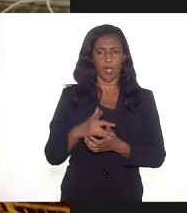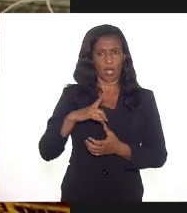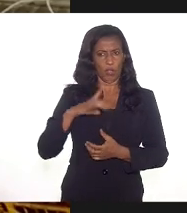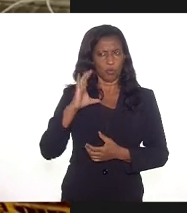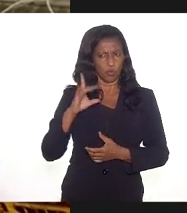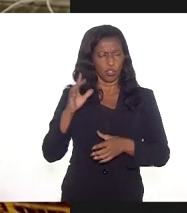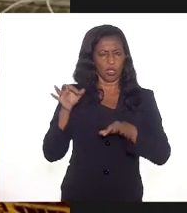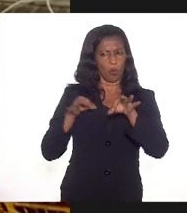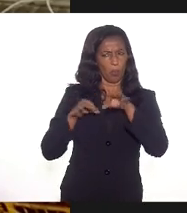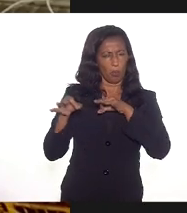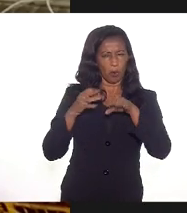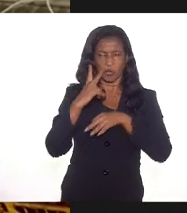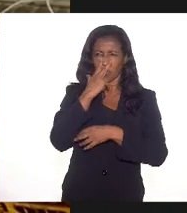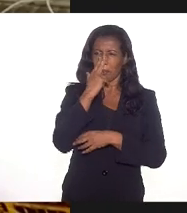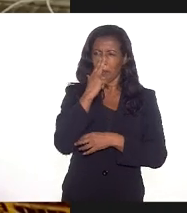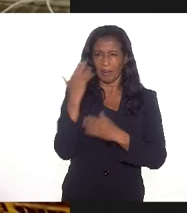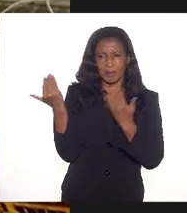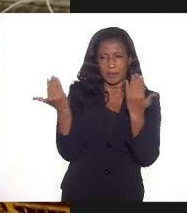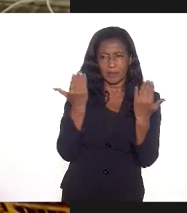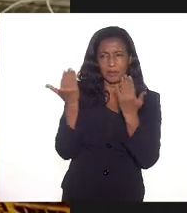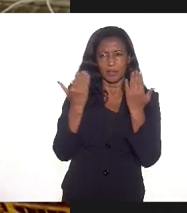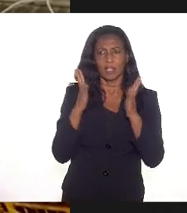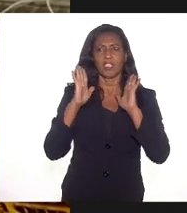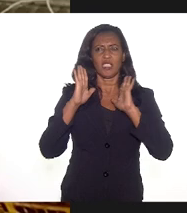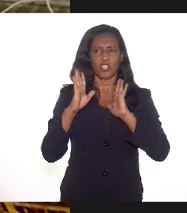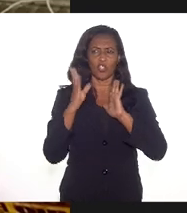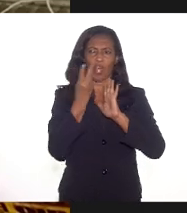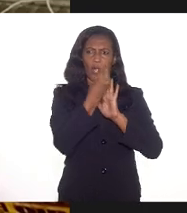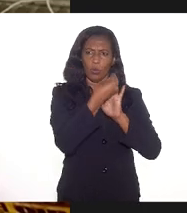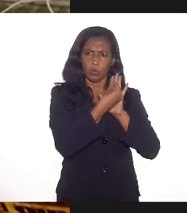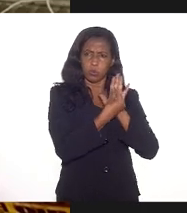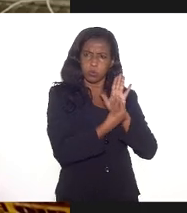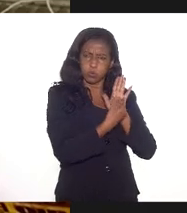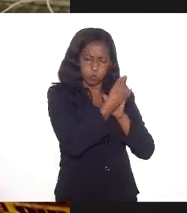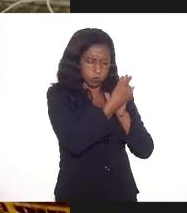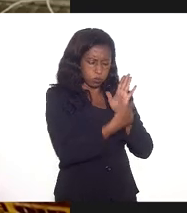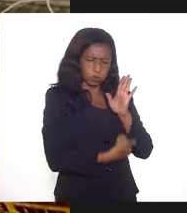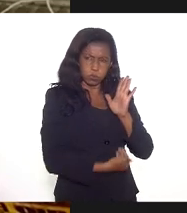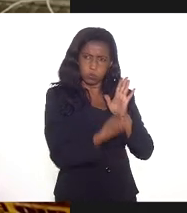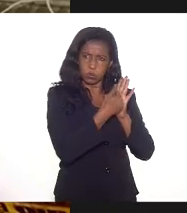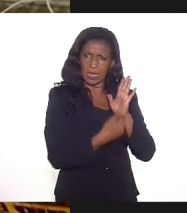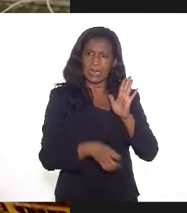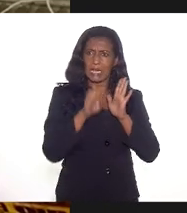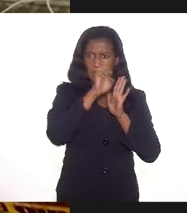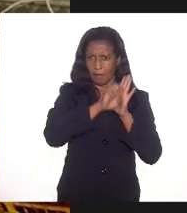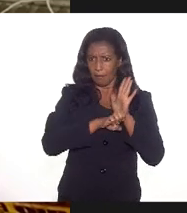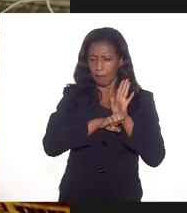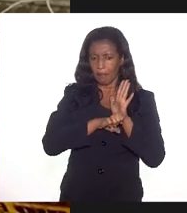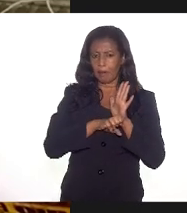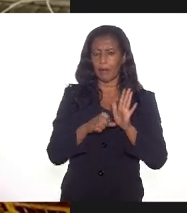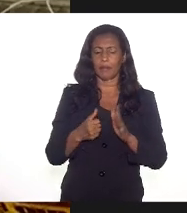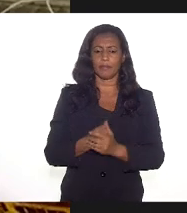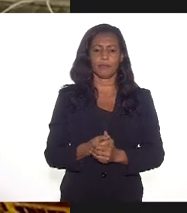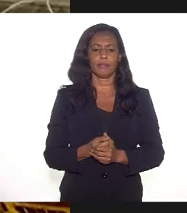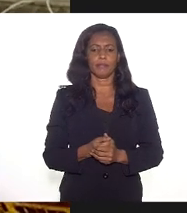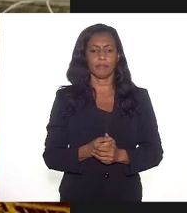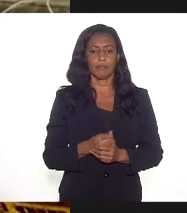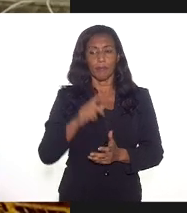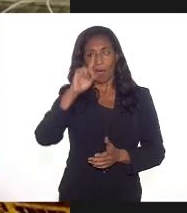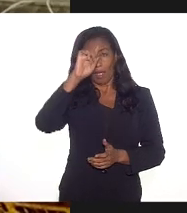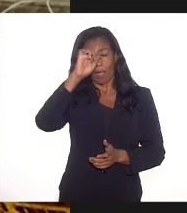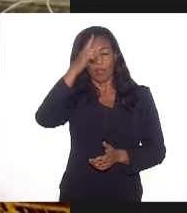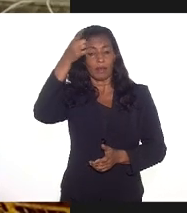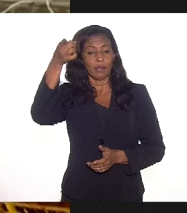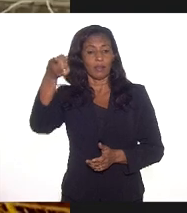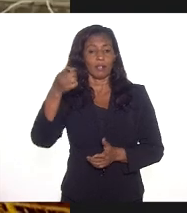projeto semelhante, inclusive, que já trazia no seu corpo, na ementa, né, a ideia